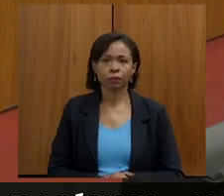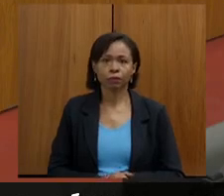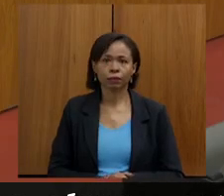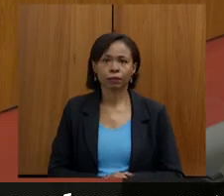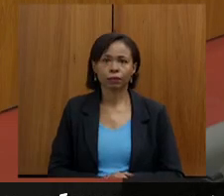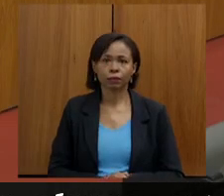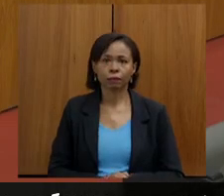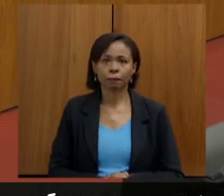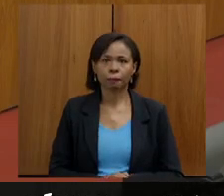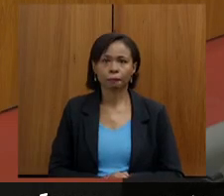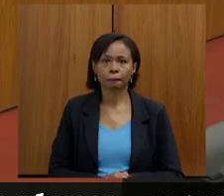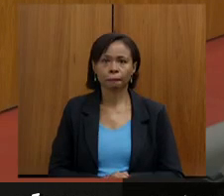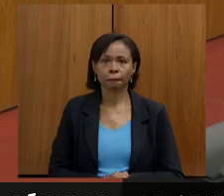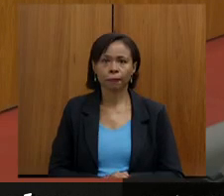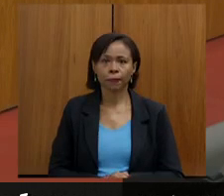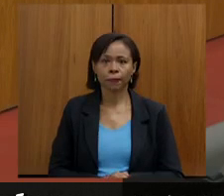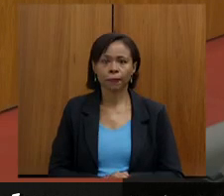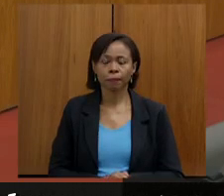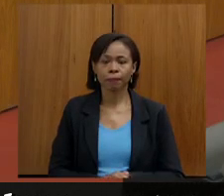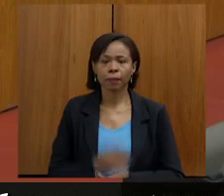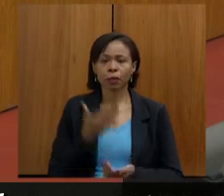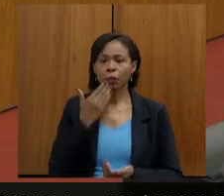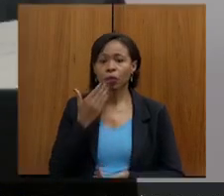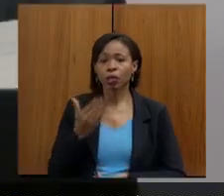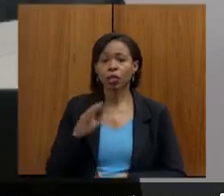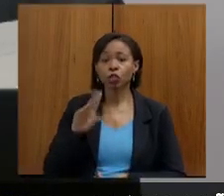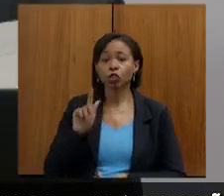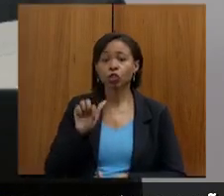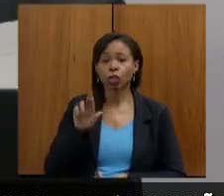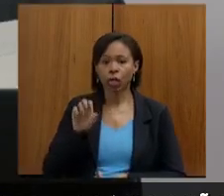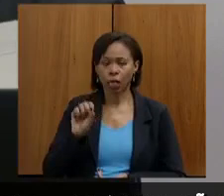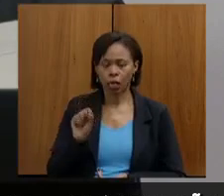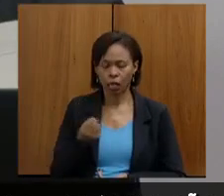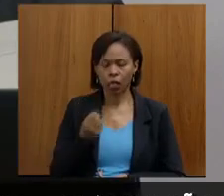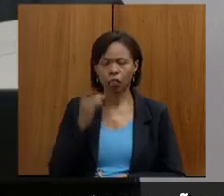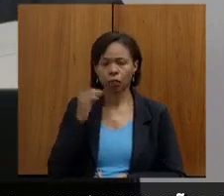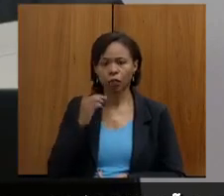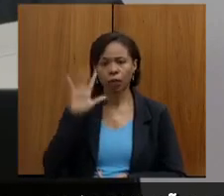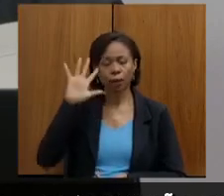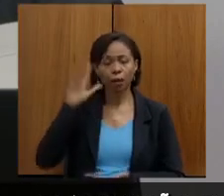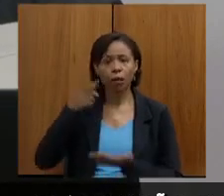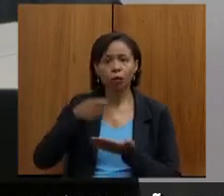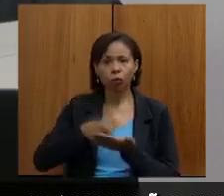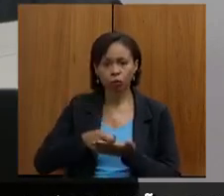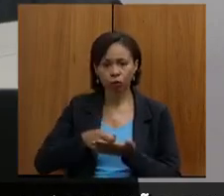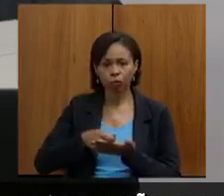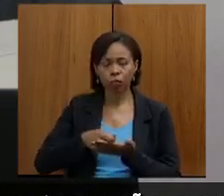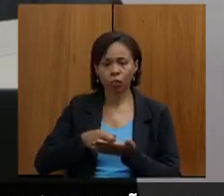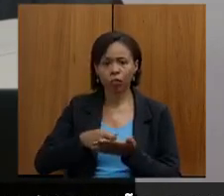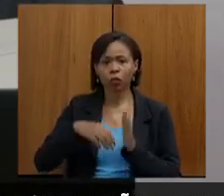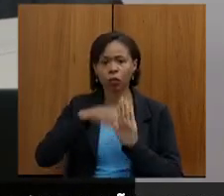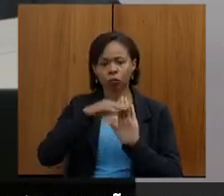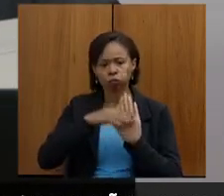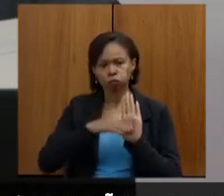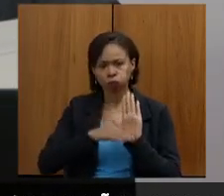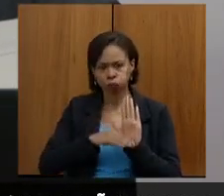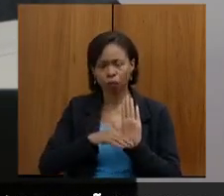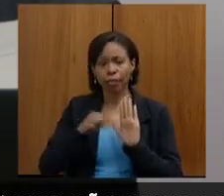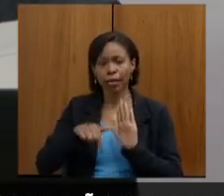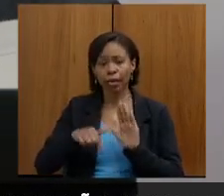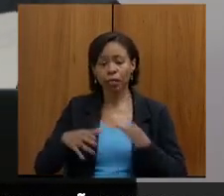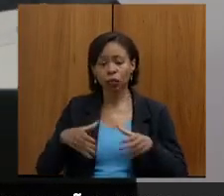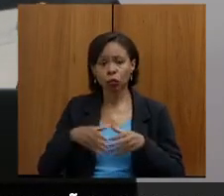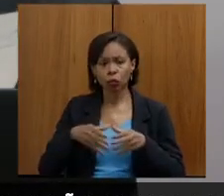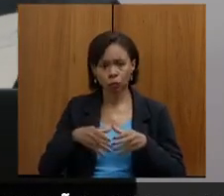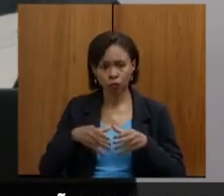G1 e também requerimento Deputado Charles Santos é que seja realizada nos termos regimentais para que